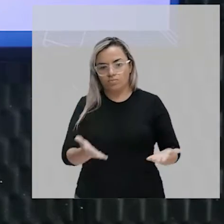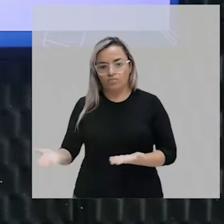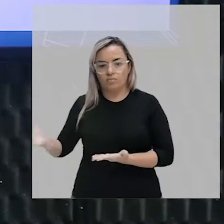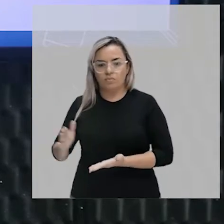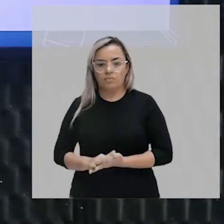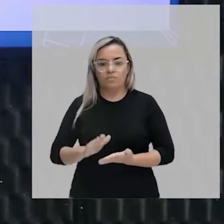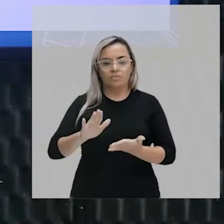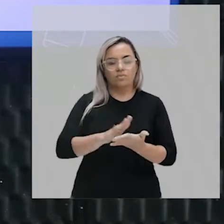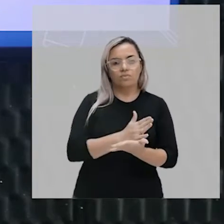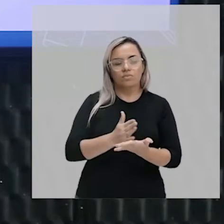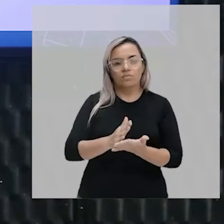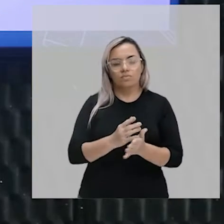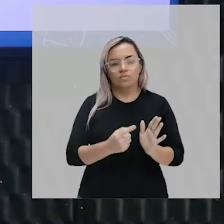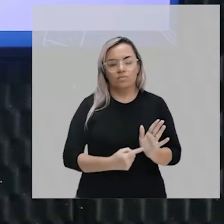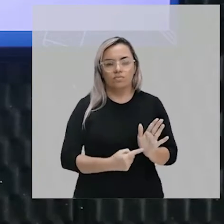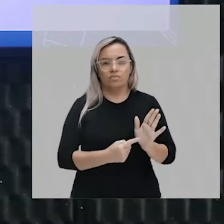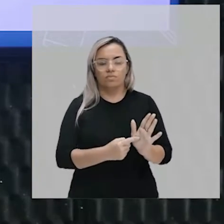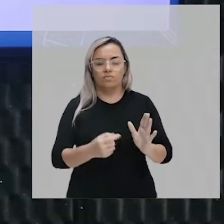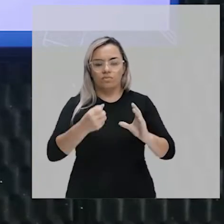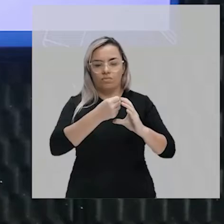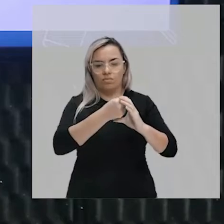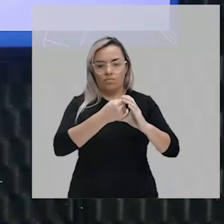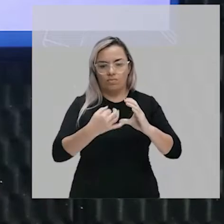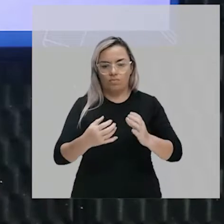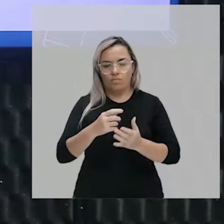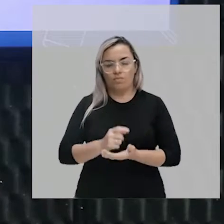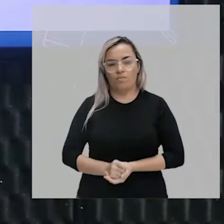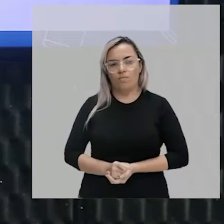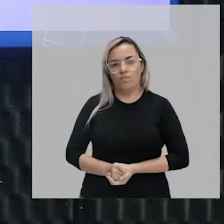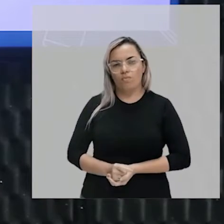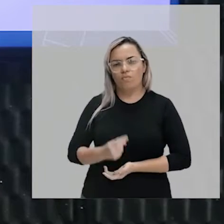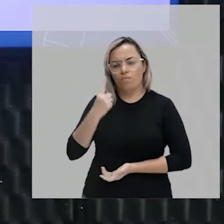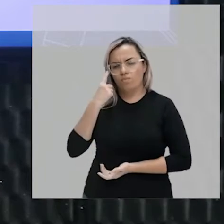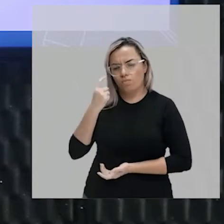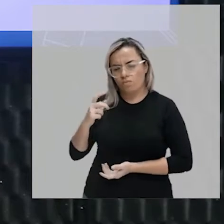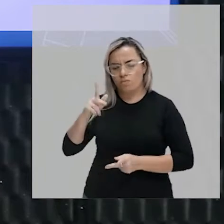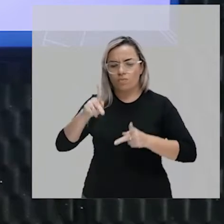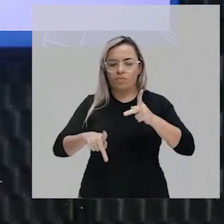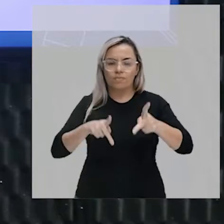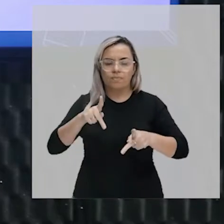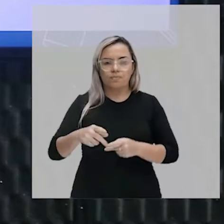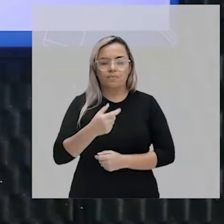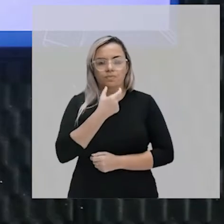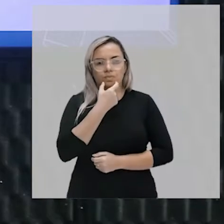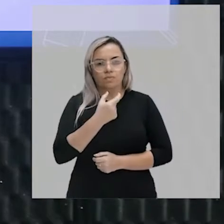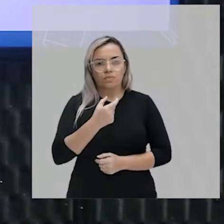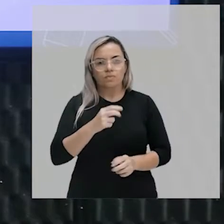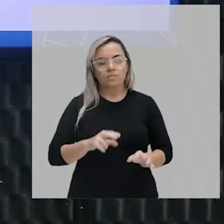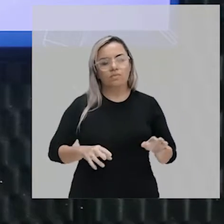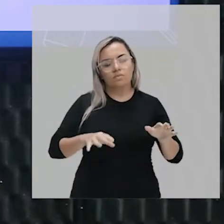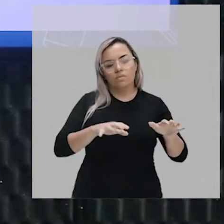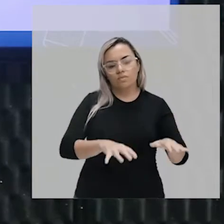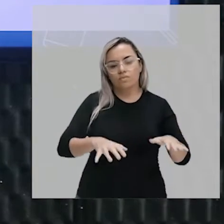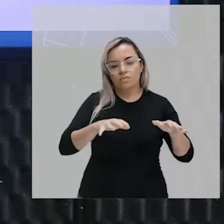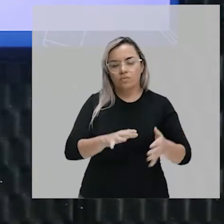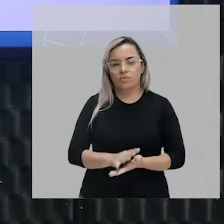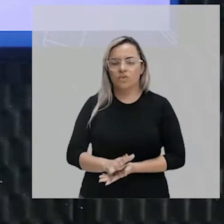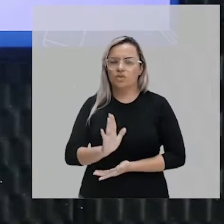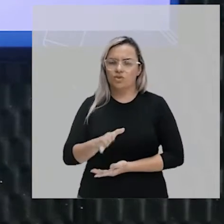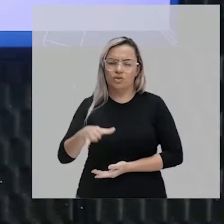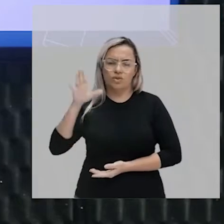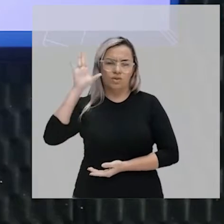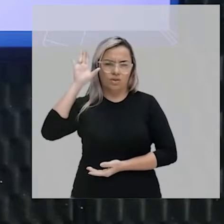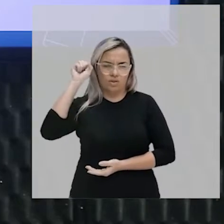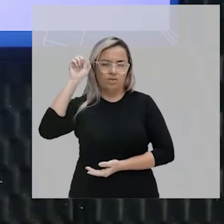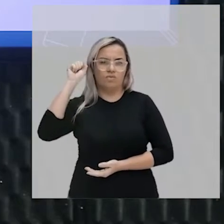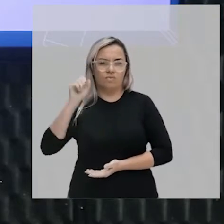algumas características que eu trouxe para vocês alguns fatos interessantes sobre os povos britânicos alguns vocês talvez já ouviram e é interessante